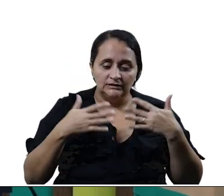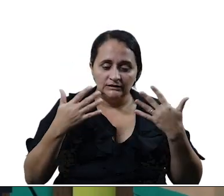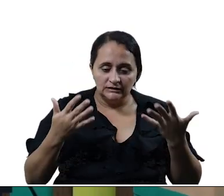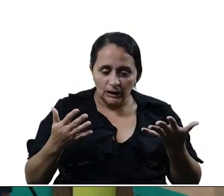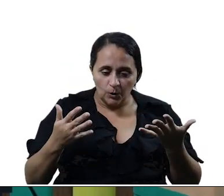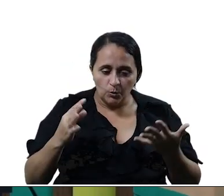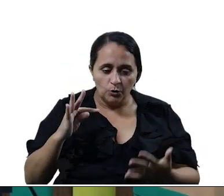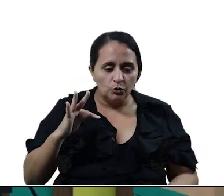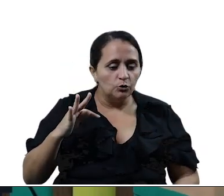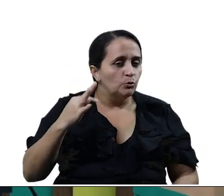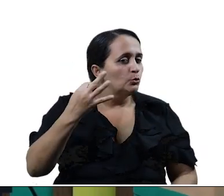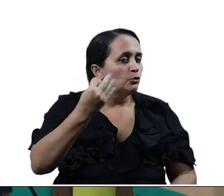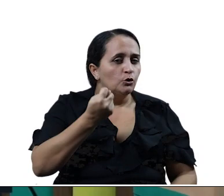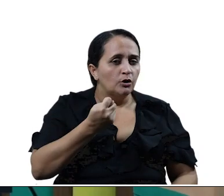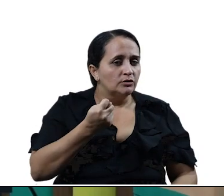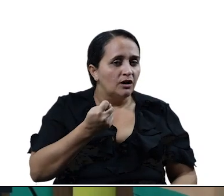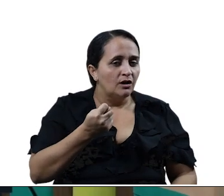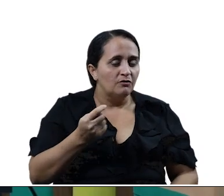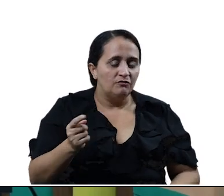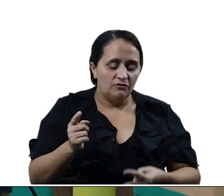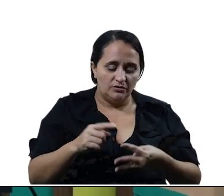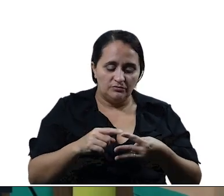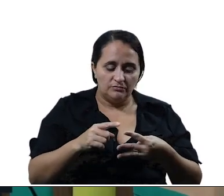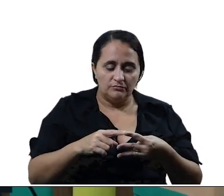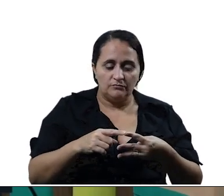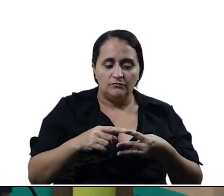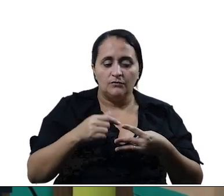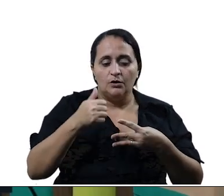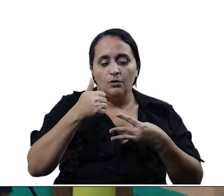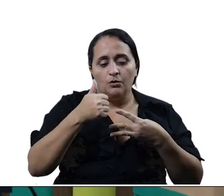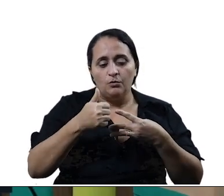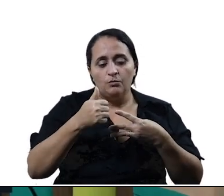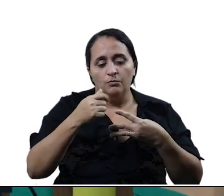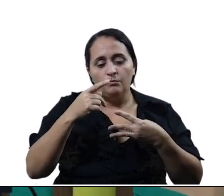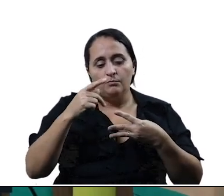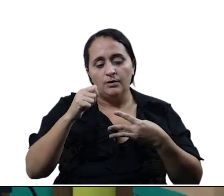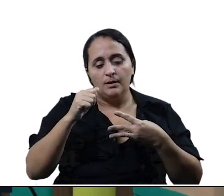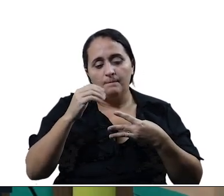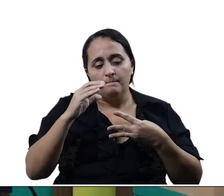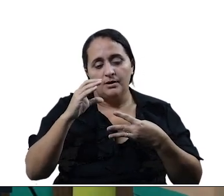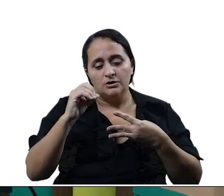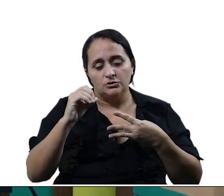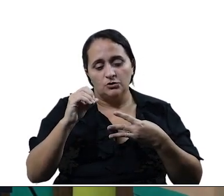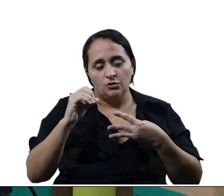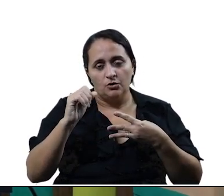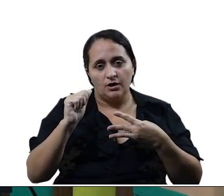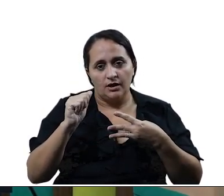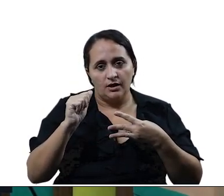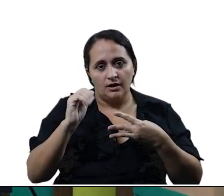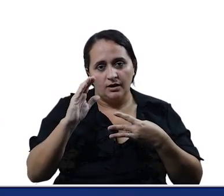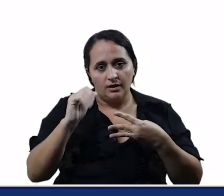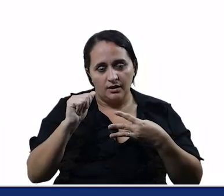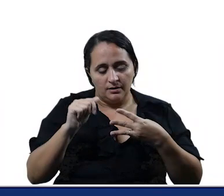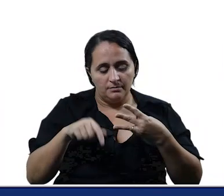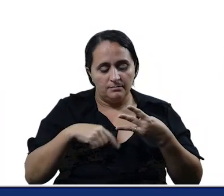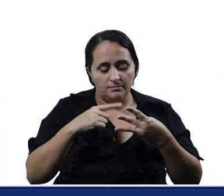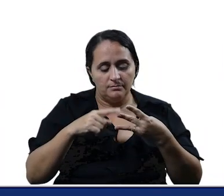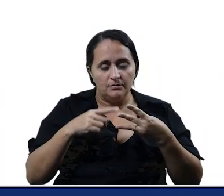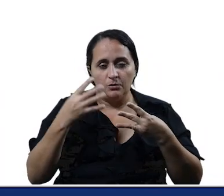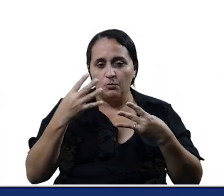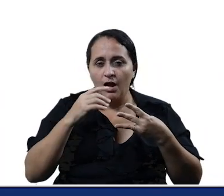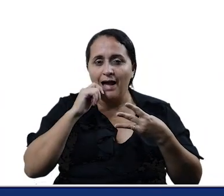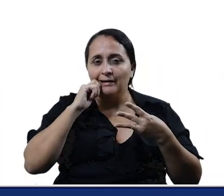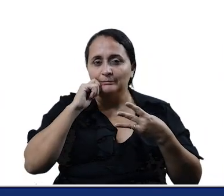uma paçoca, 4 chicletes e uma bala, certo? O que foi que a gente fez aqui,